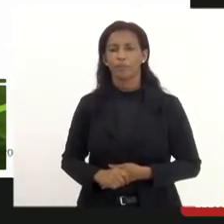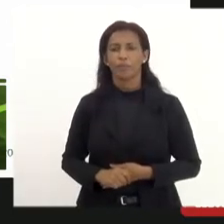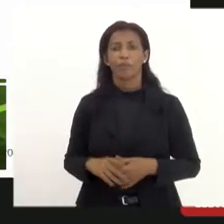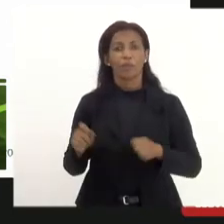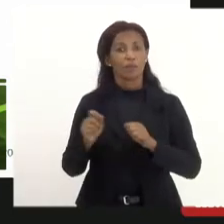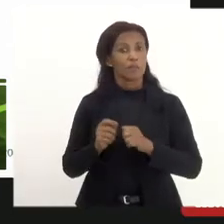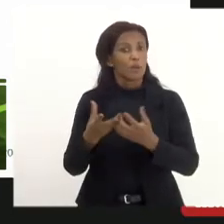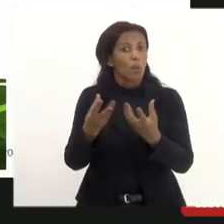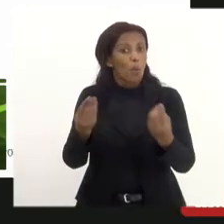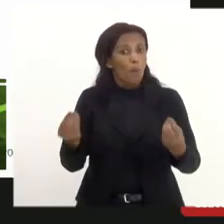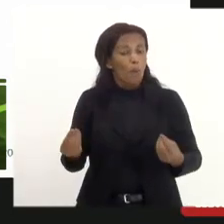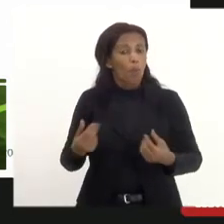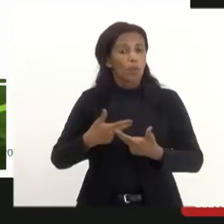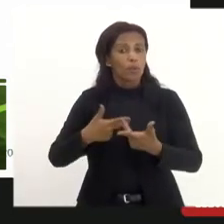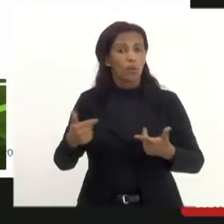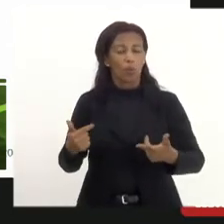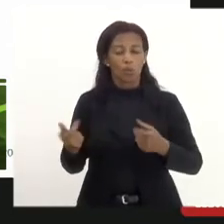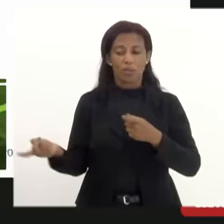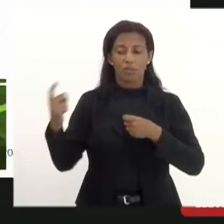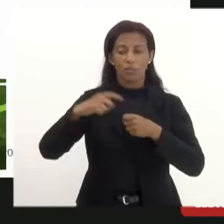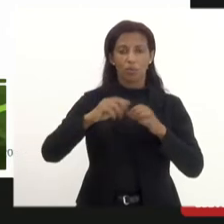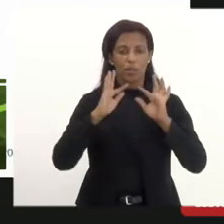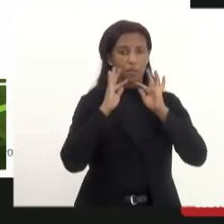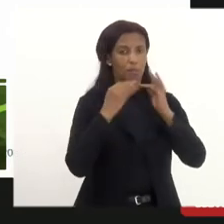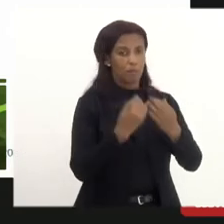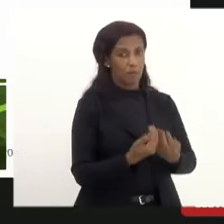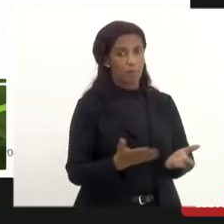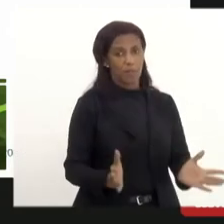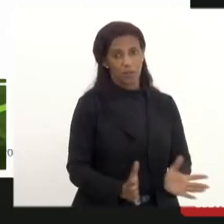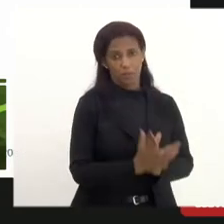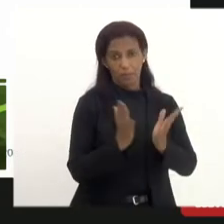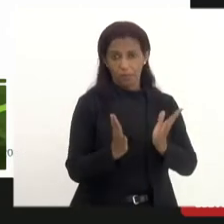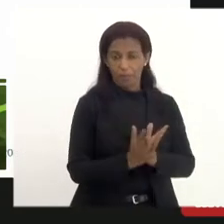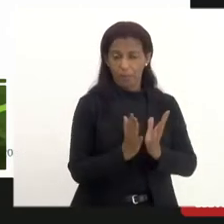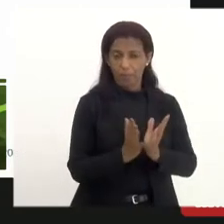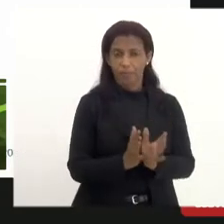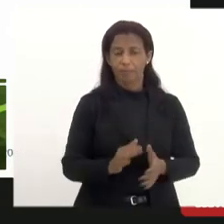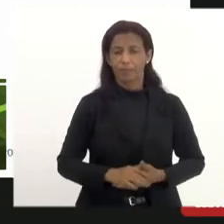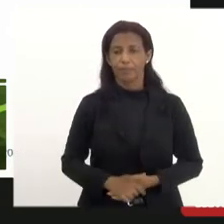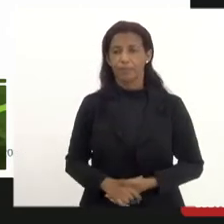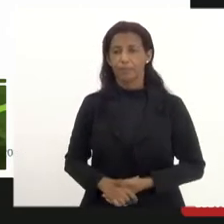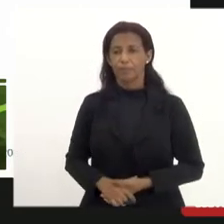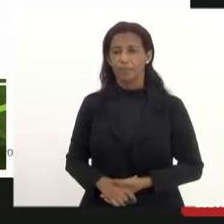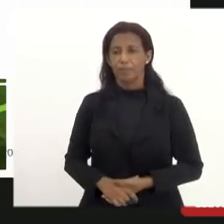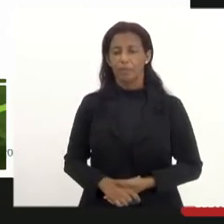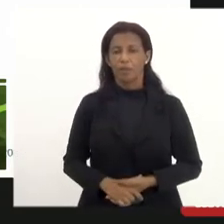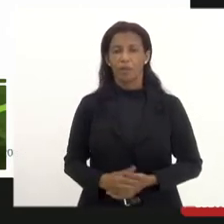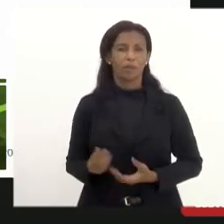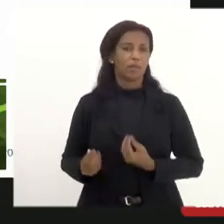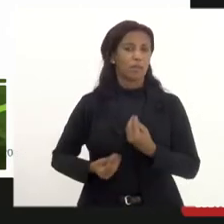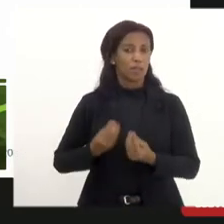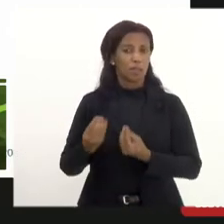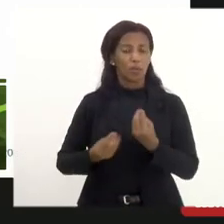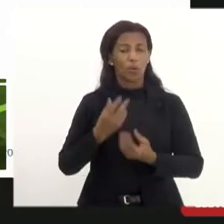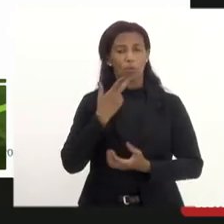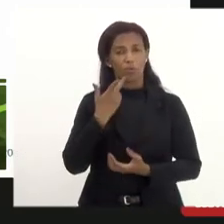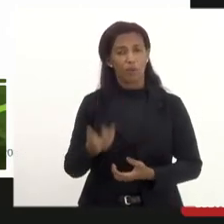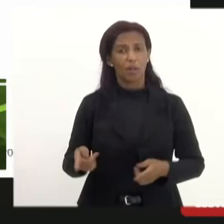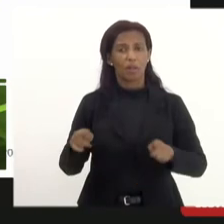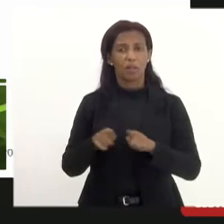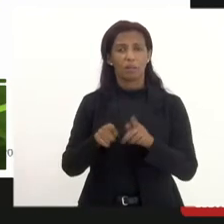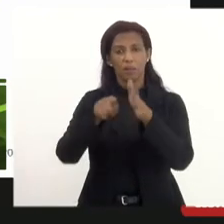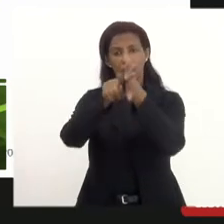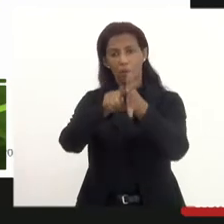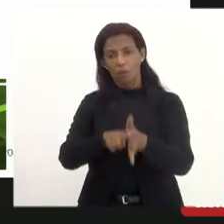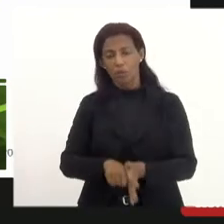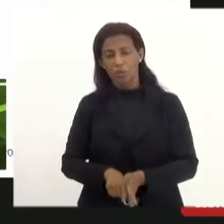Fizemos muita coisa voltada para famílias em situação vulnerável e, como citei, também algumas